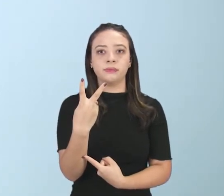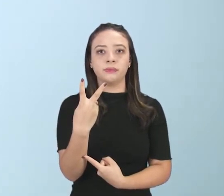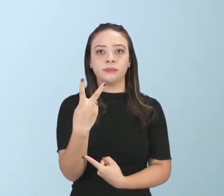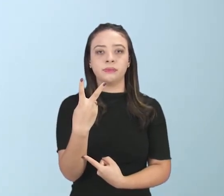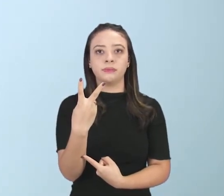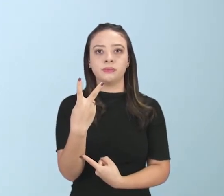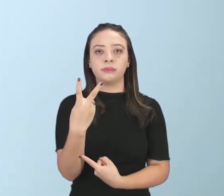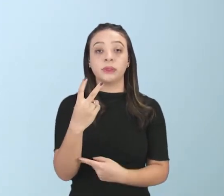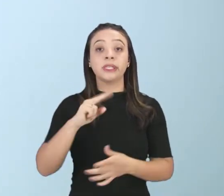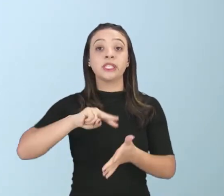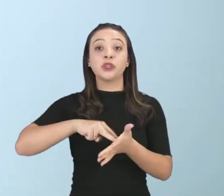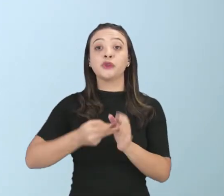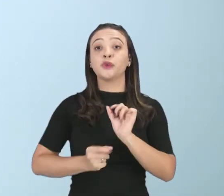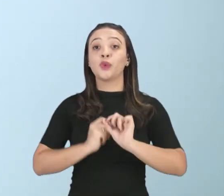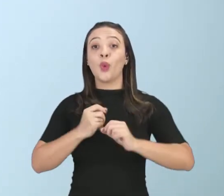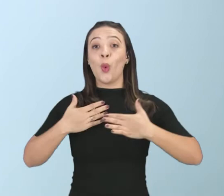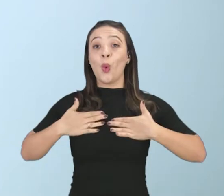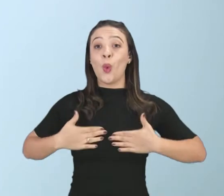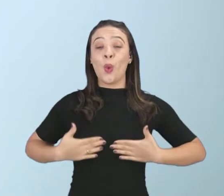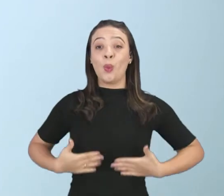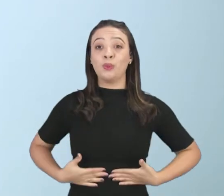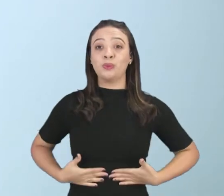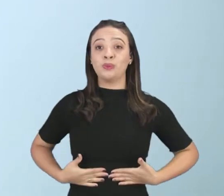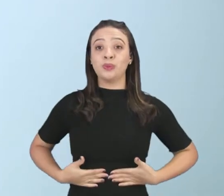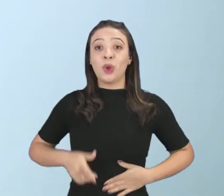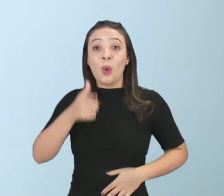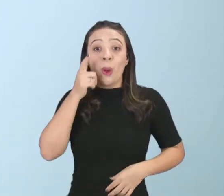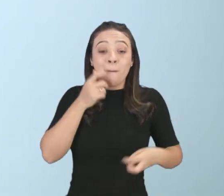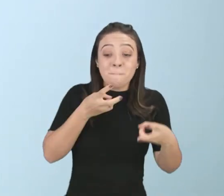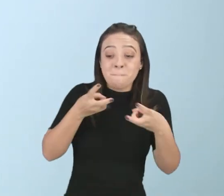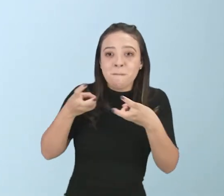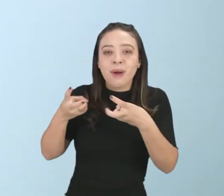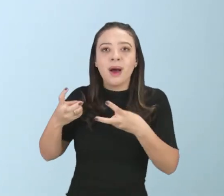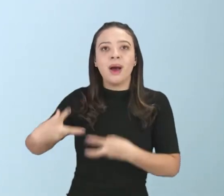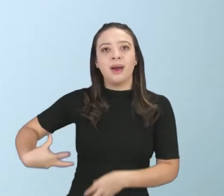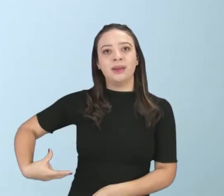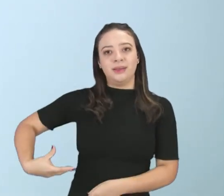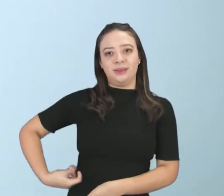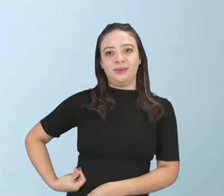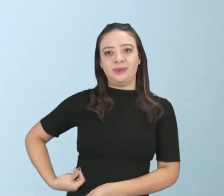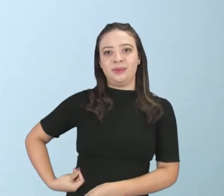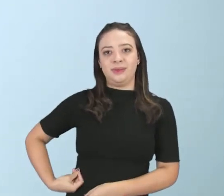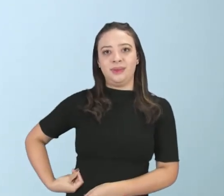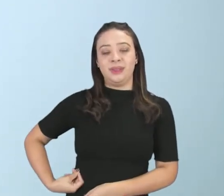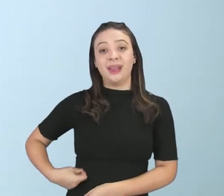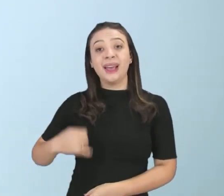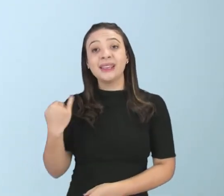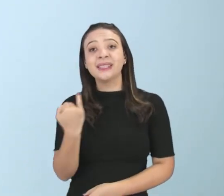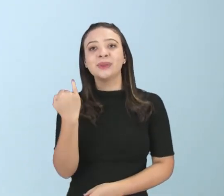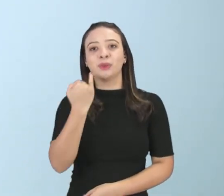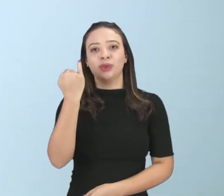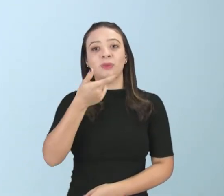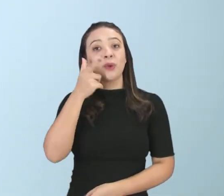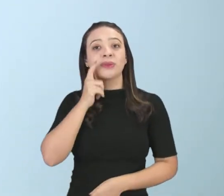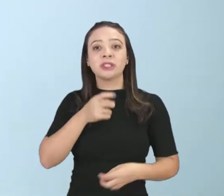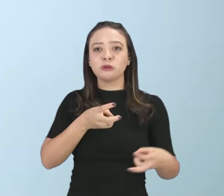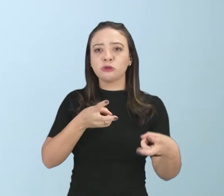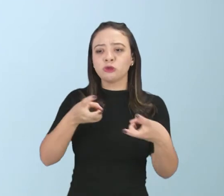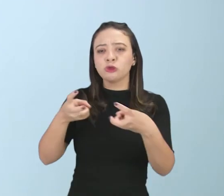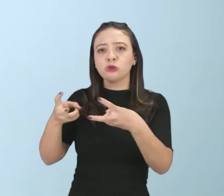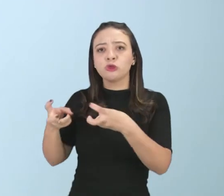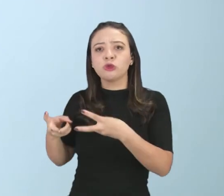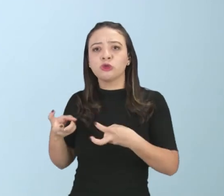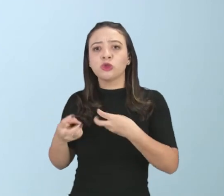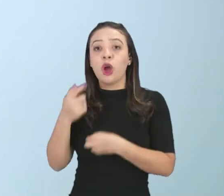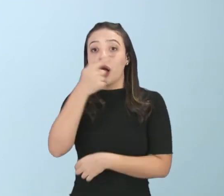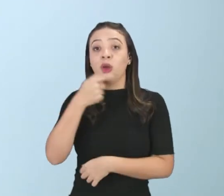O corpo não reconhece mais a insulina como um fator predominante para a captação da glicose